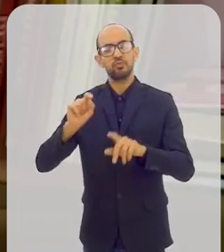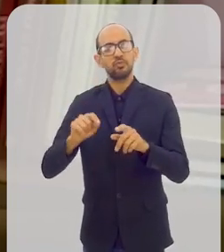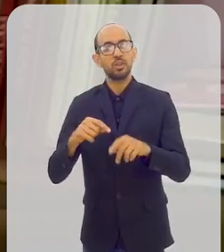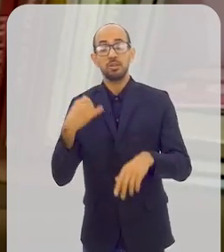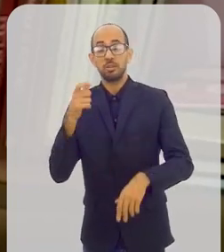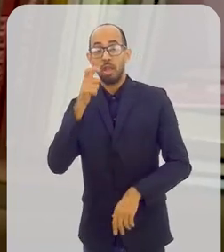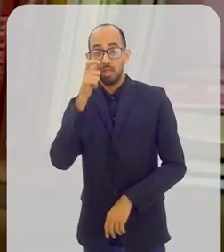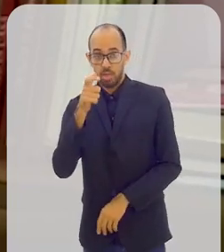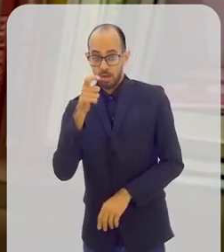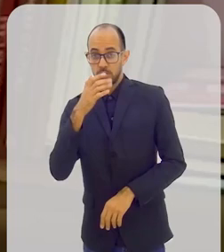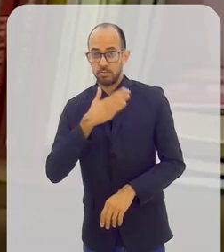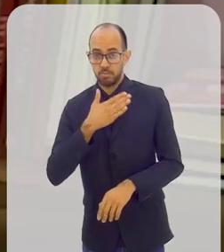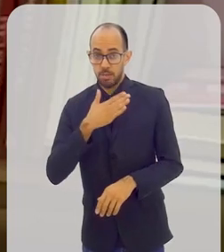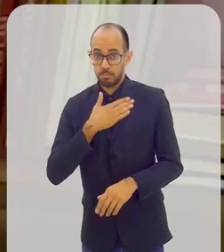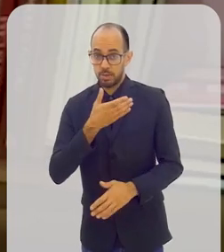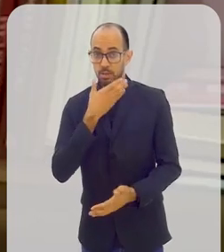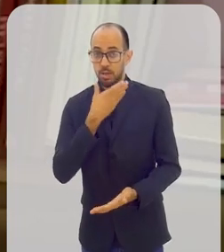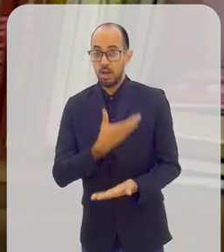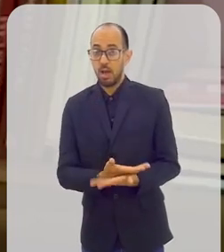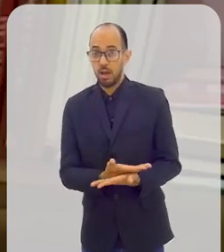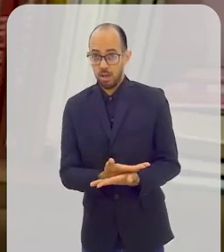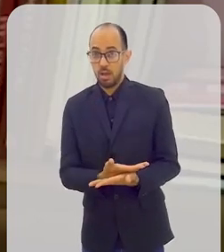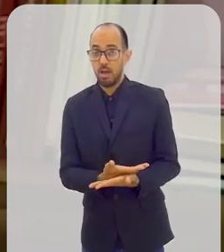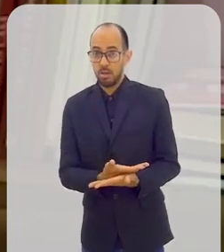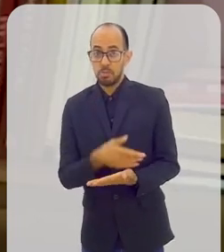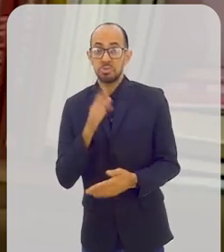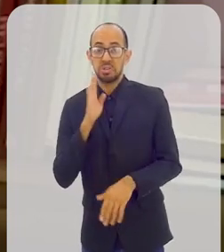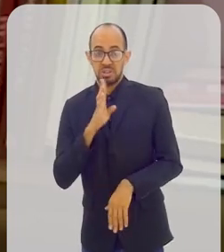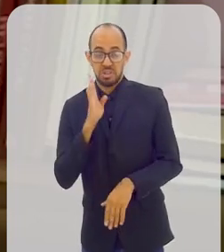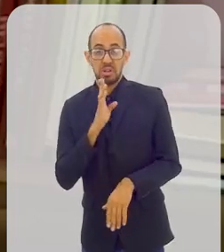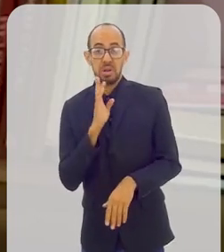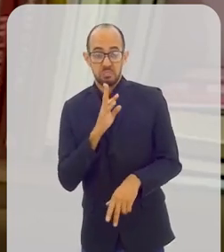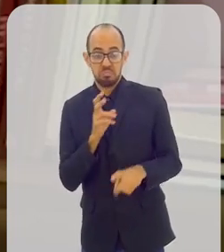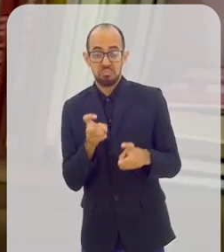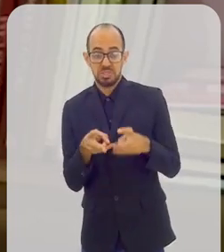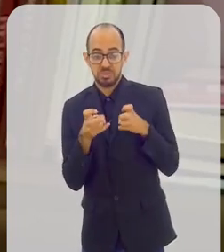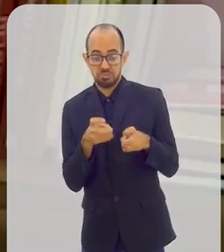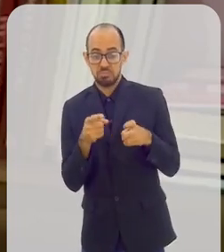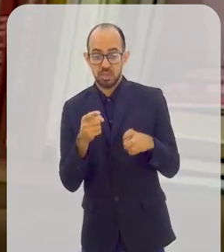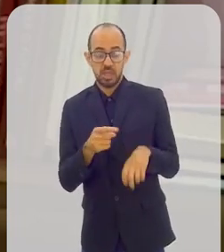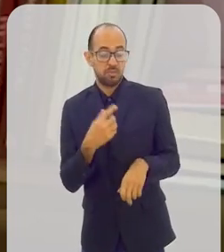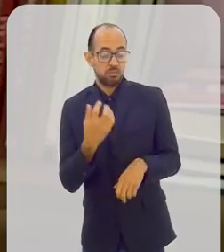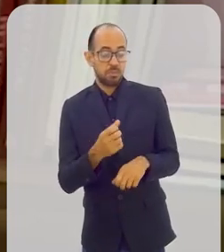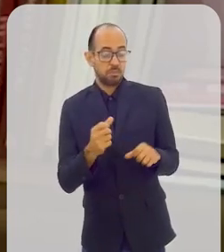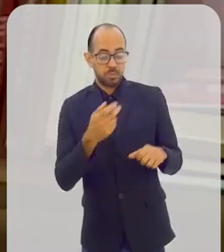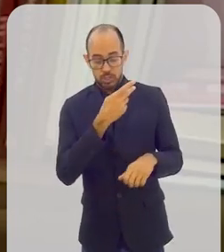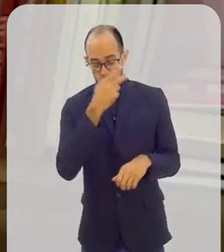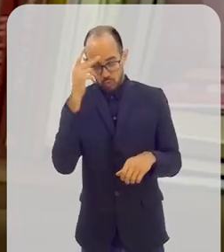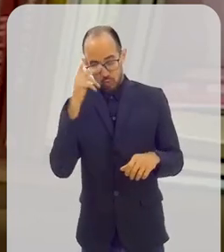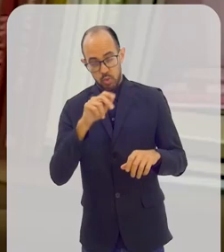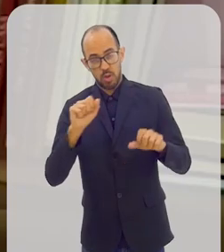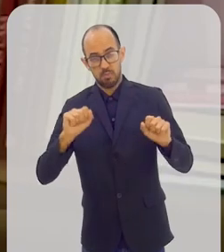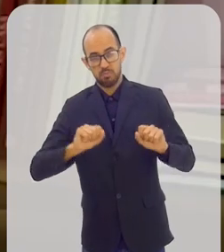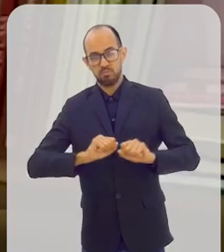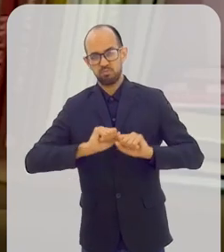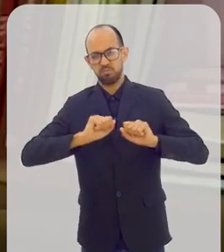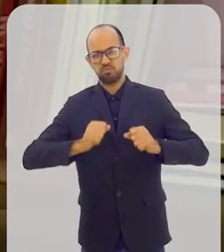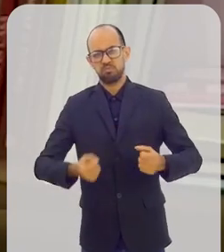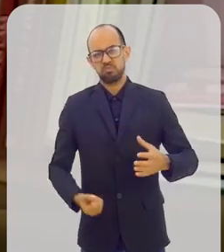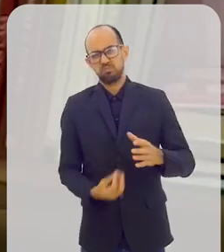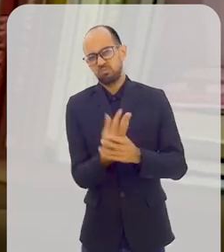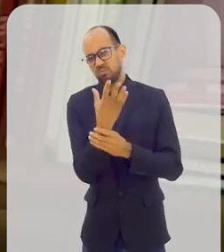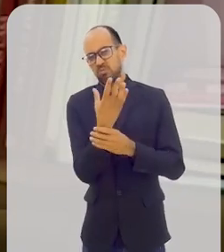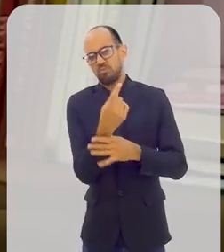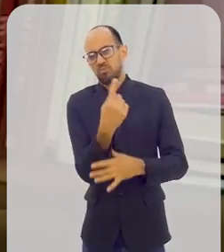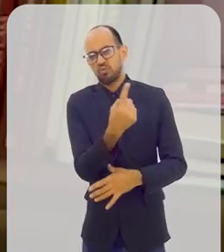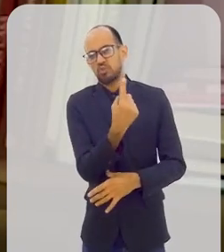surpreendente também. Para mim, foi muito legal. Porque ver alguém brilhando sozinho, tendo posições sozinhas,